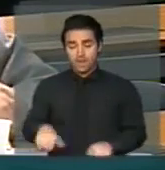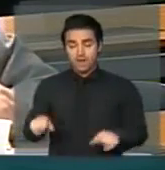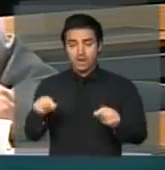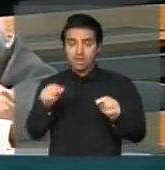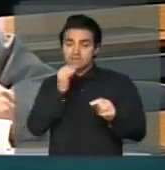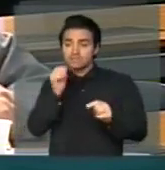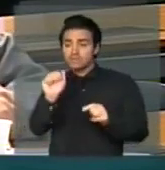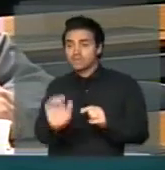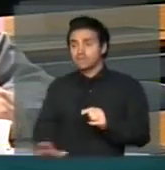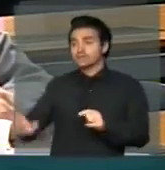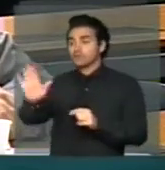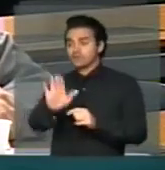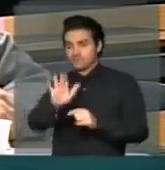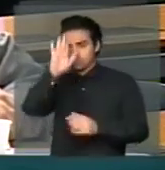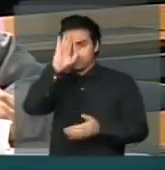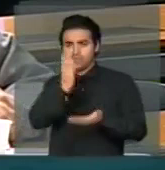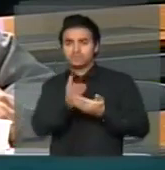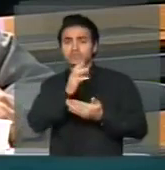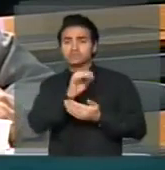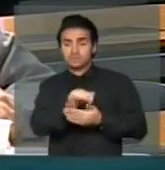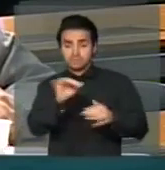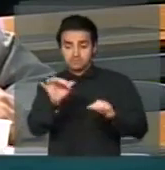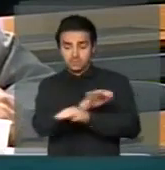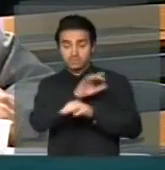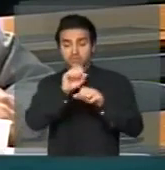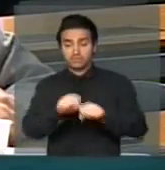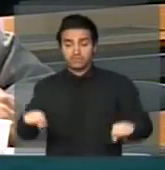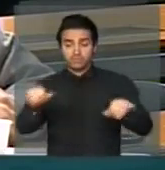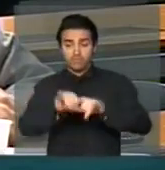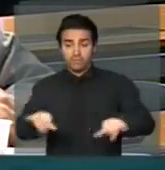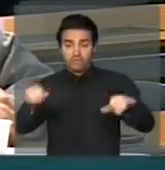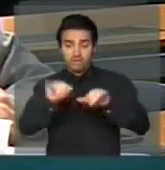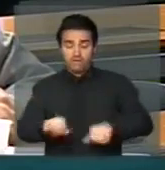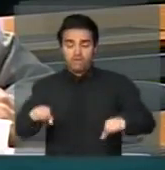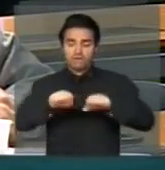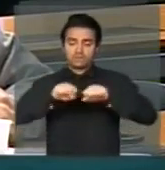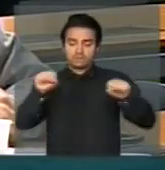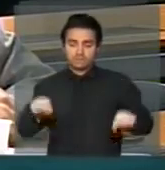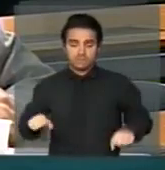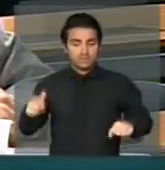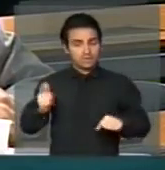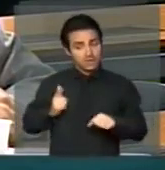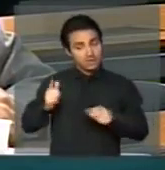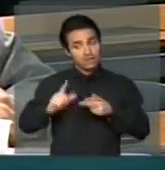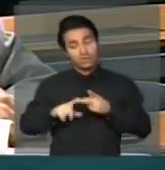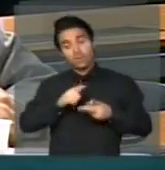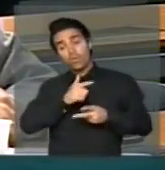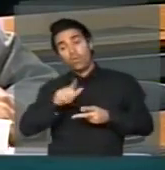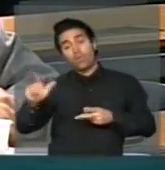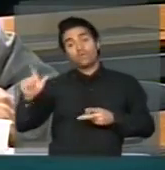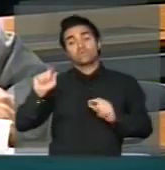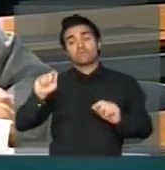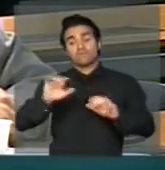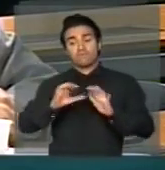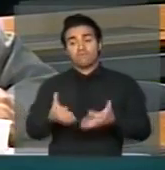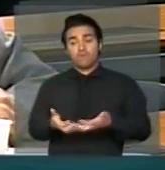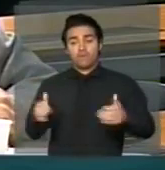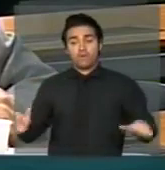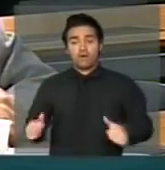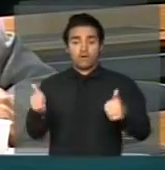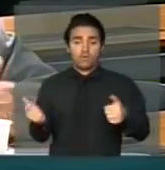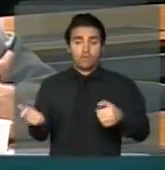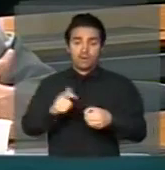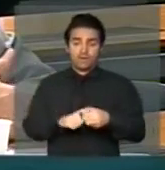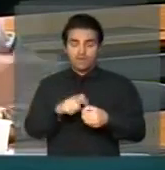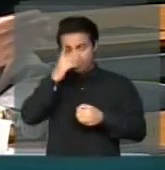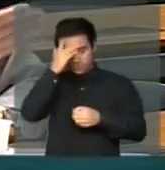Nacional eu acredito que se houvesse uma divulgação desse sistema nós teríamos uma outra eh uma outra forma de recuperar